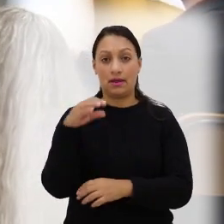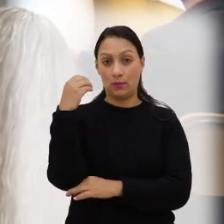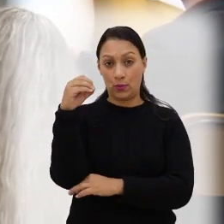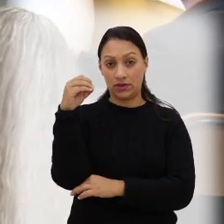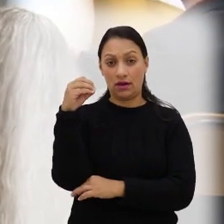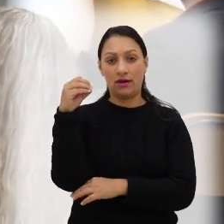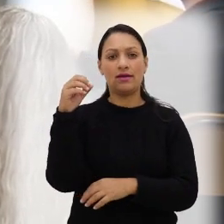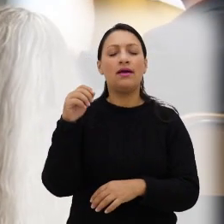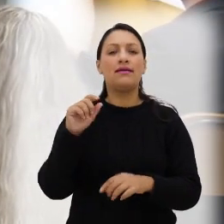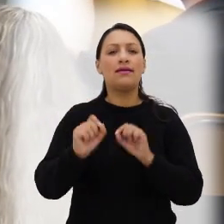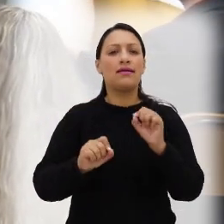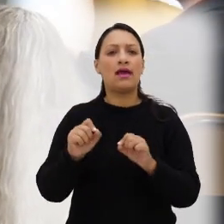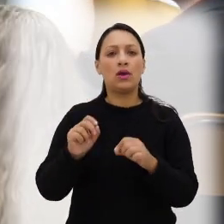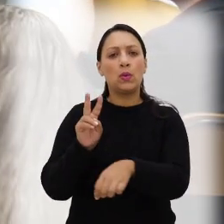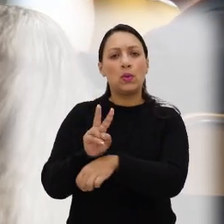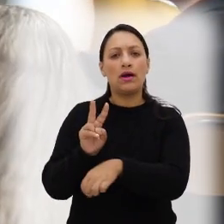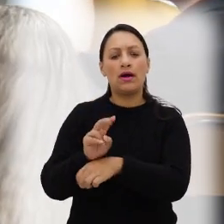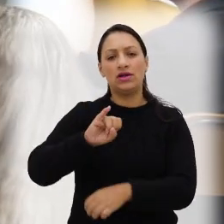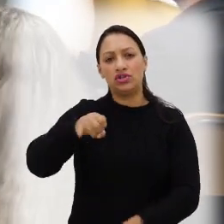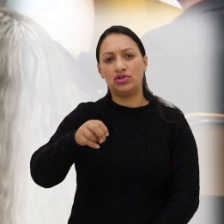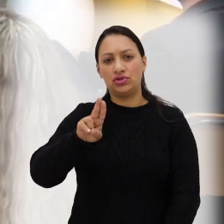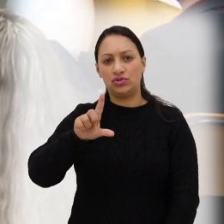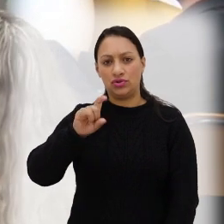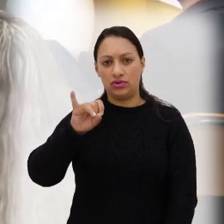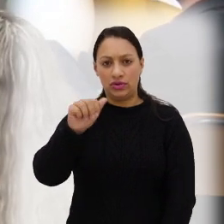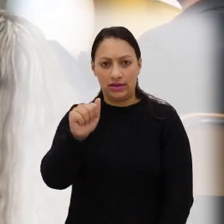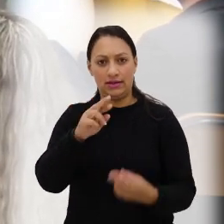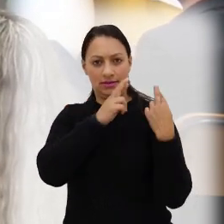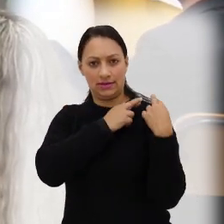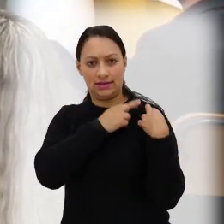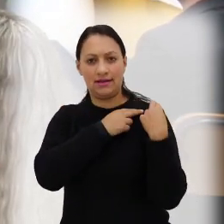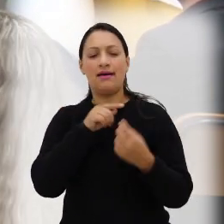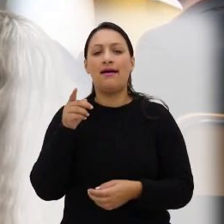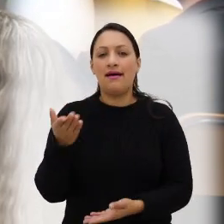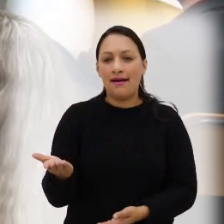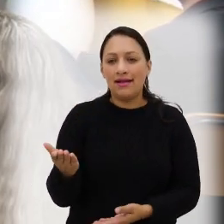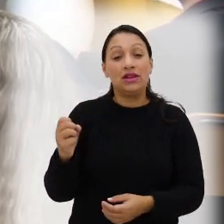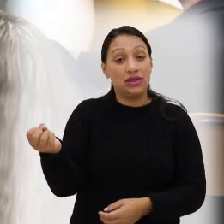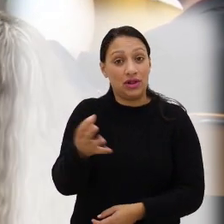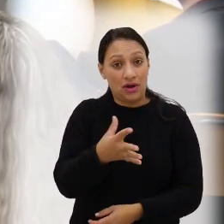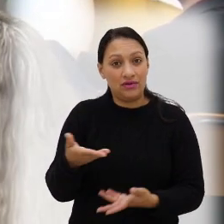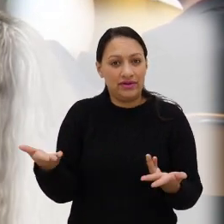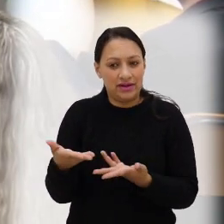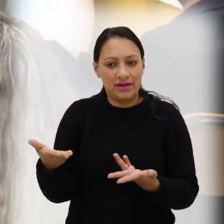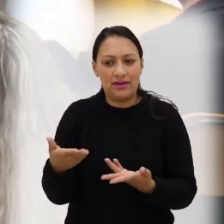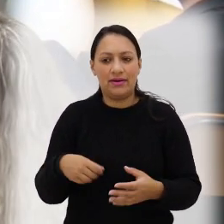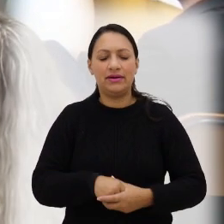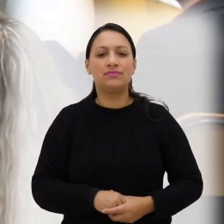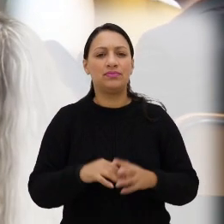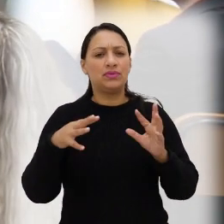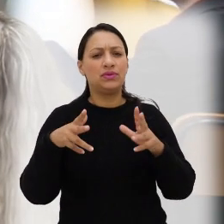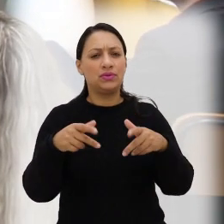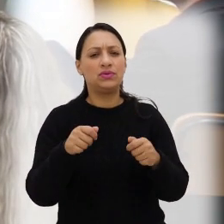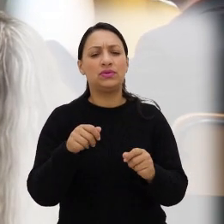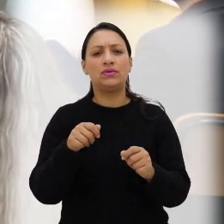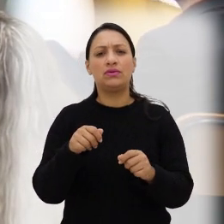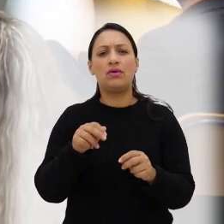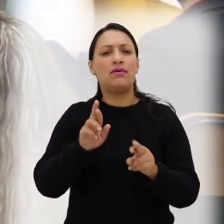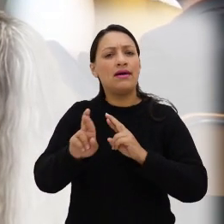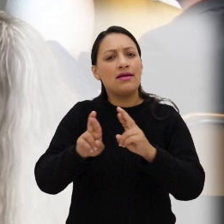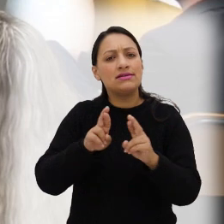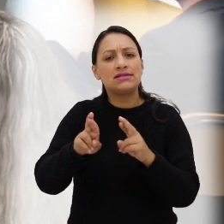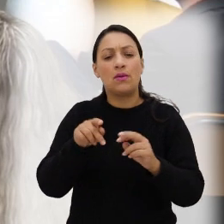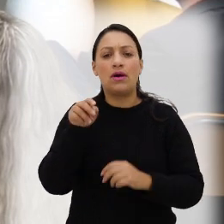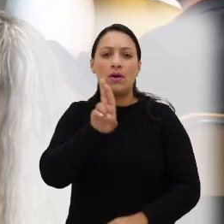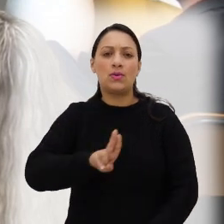sob a gestão da Júlia, que está ali do ladinho. A Júlia é nova, nossa nova colaboradora, e tudo que ficar relacionado à utilização